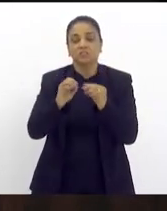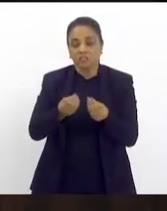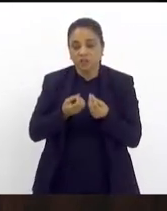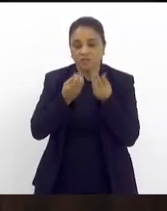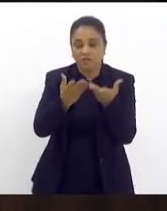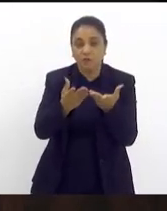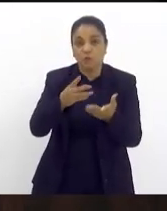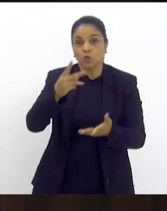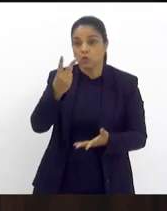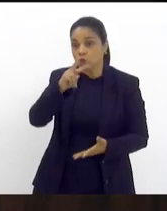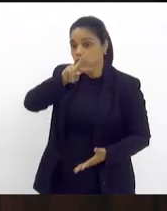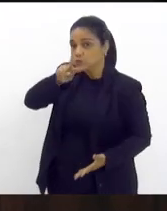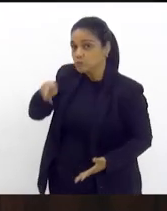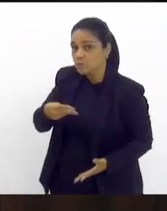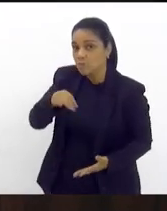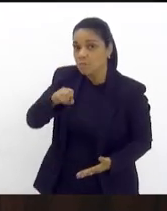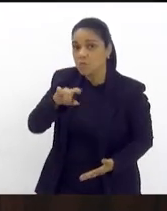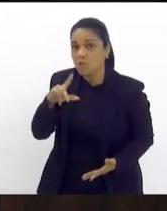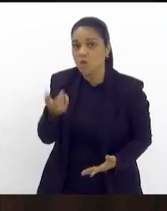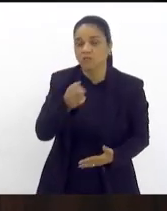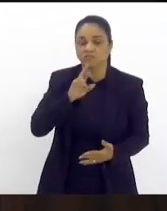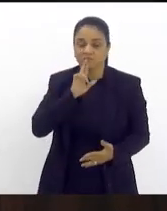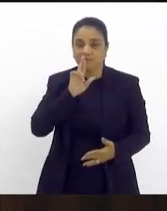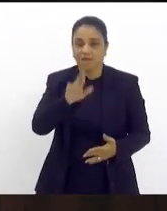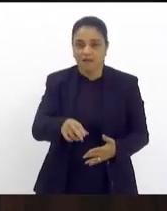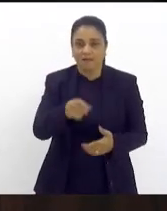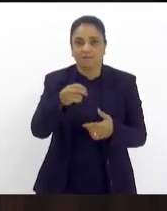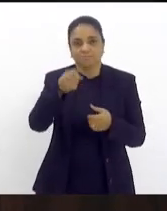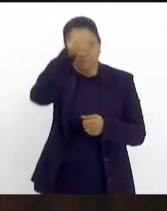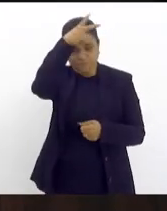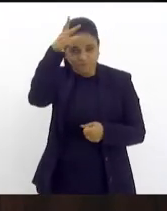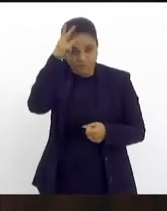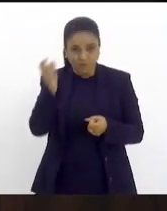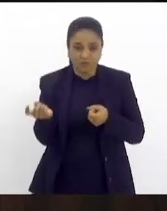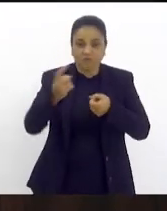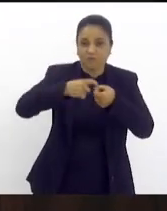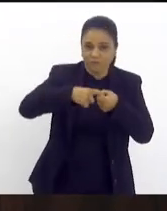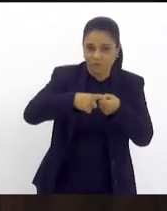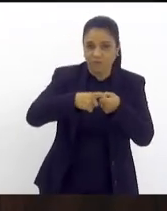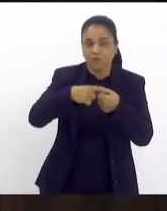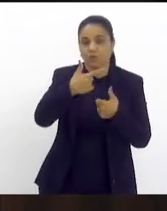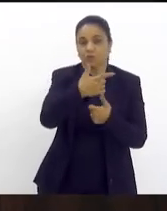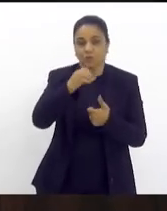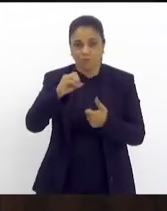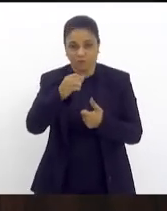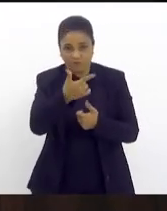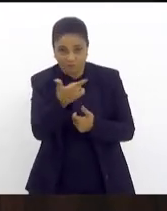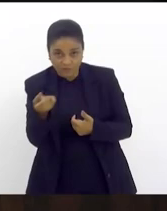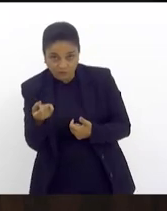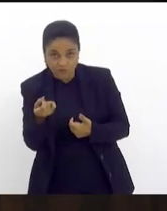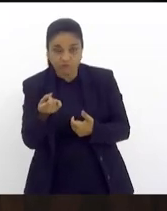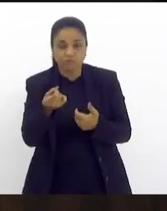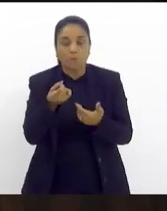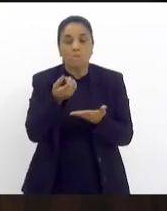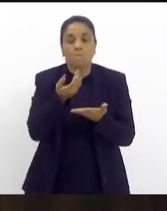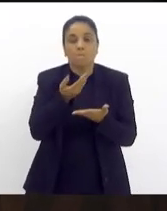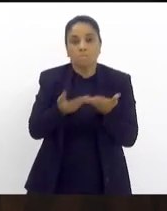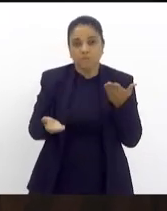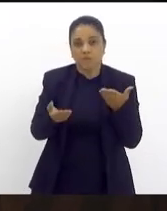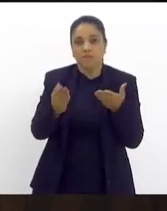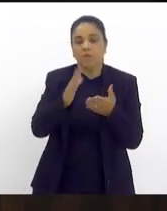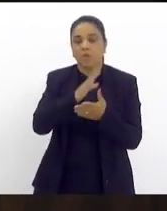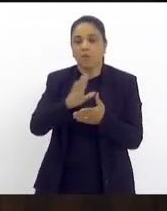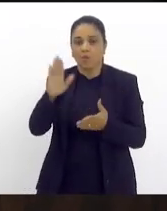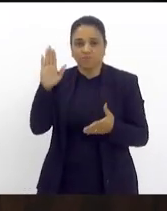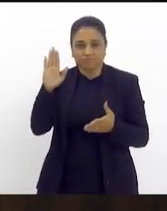Prefeitura nos primeiros anos como presidente. Em 2020, após a perda de mandato do prefeito e